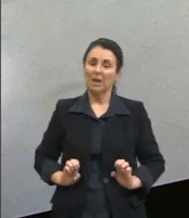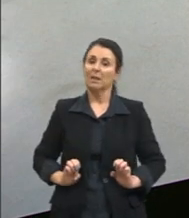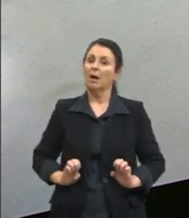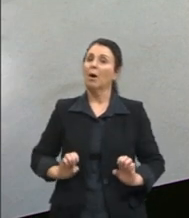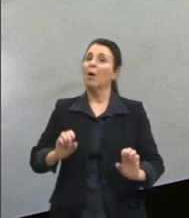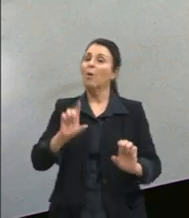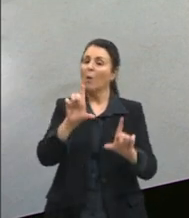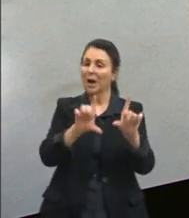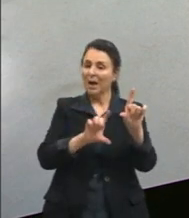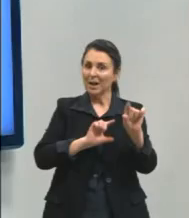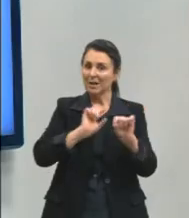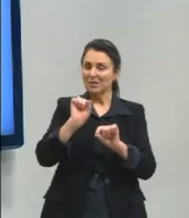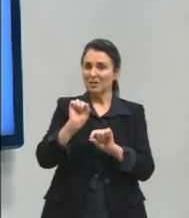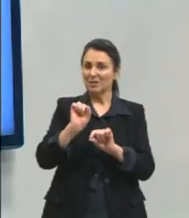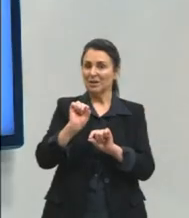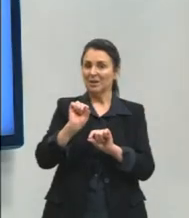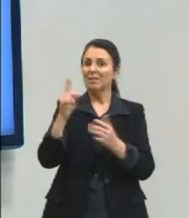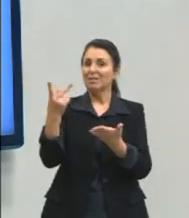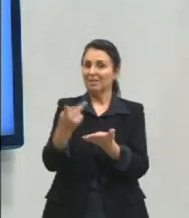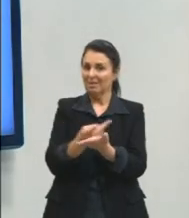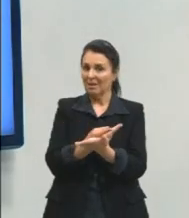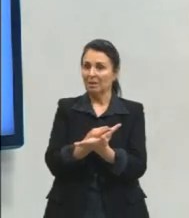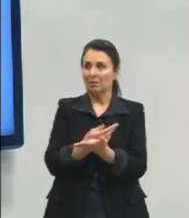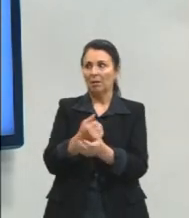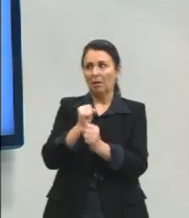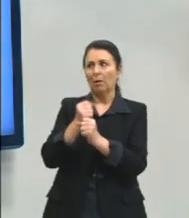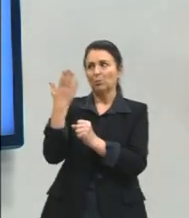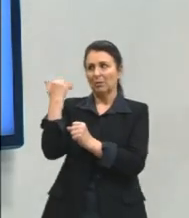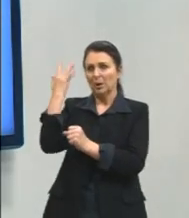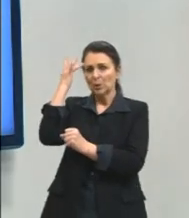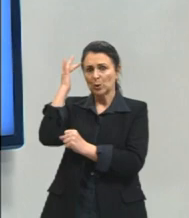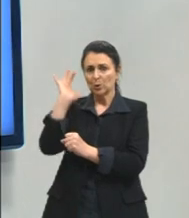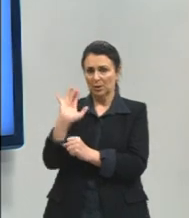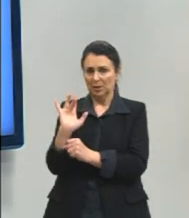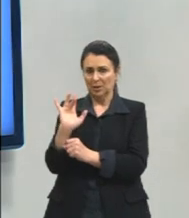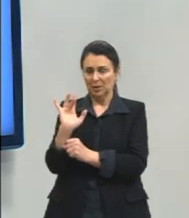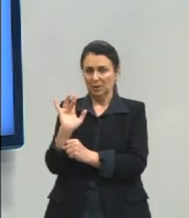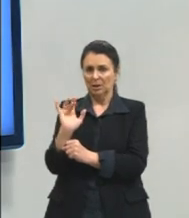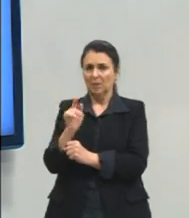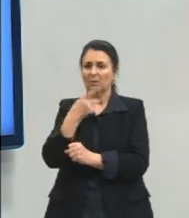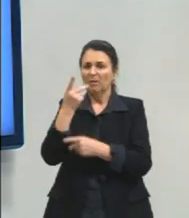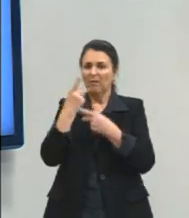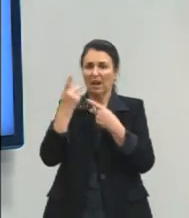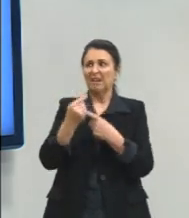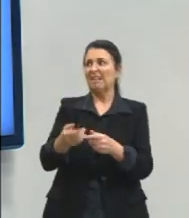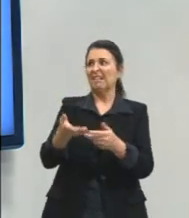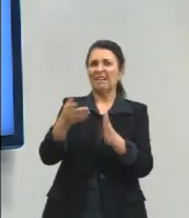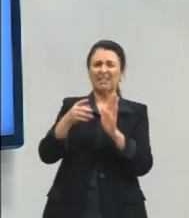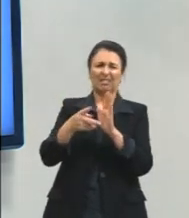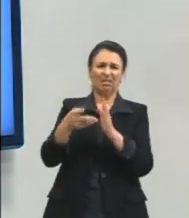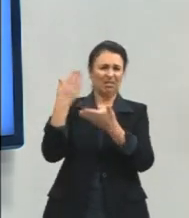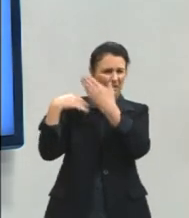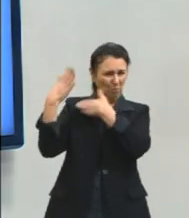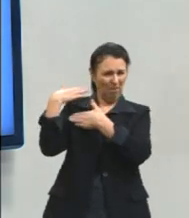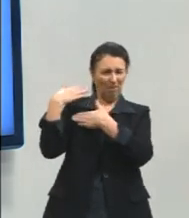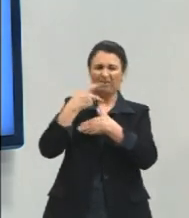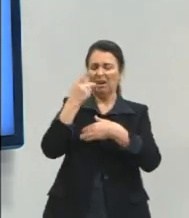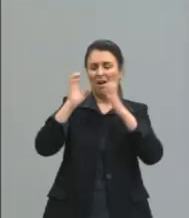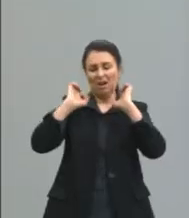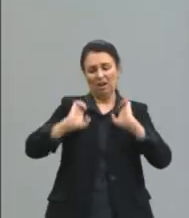né? Mas antigamente era assim mesmo, né? Então, a gente nem pode dizer em ética na época. Então, letra D,